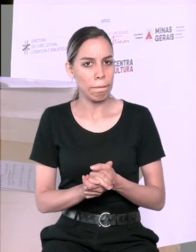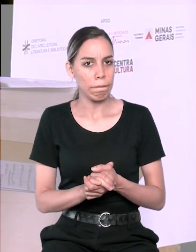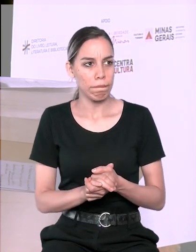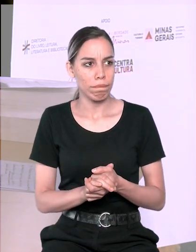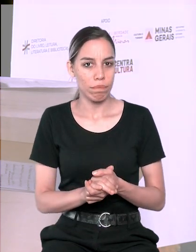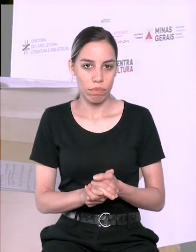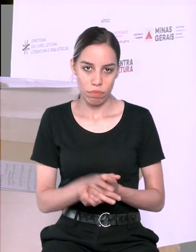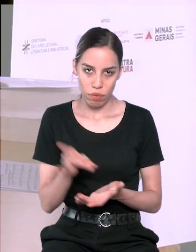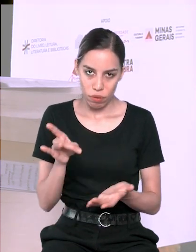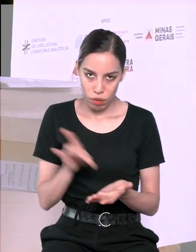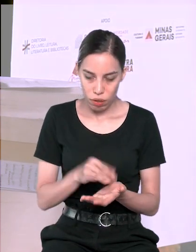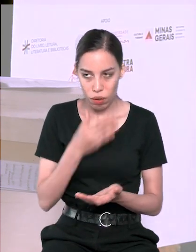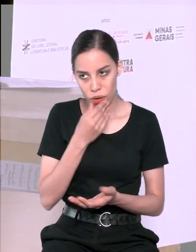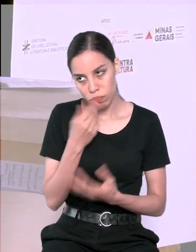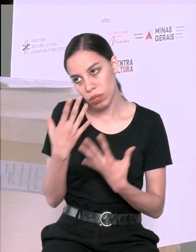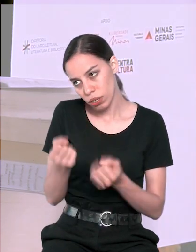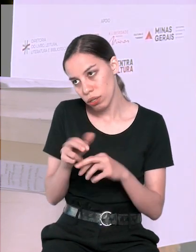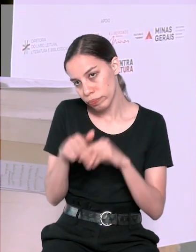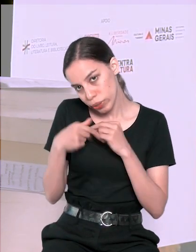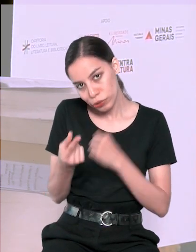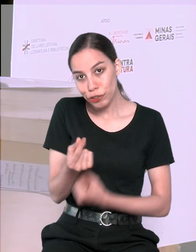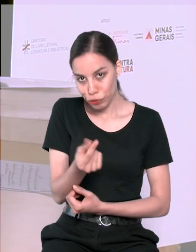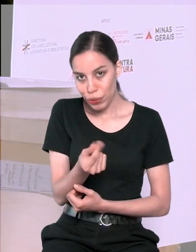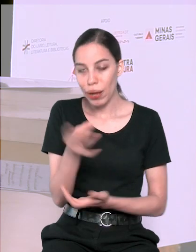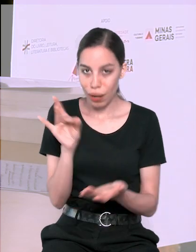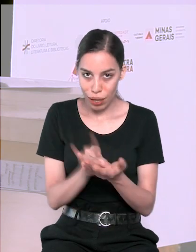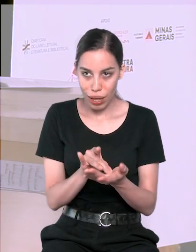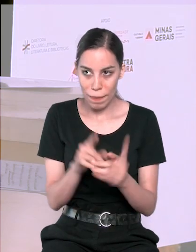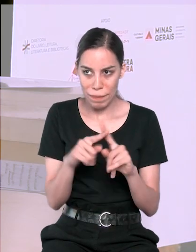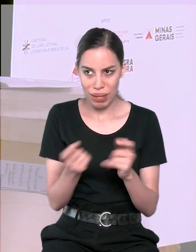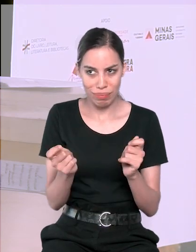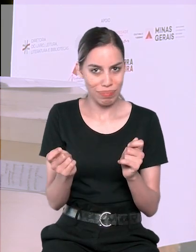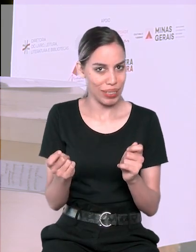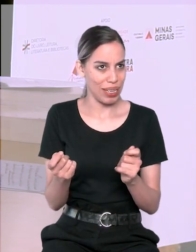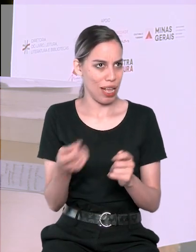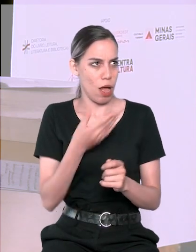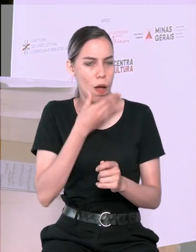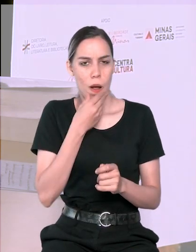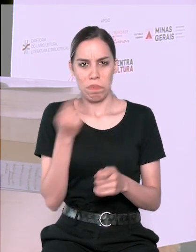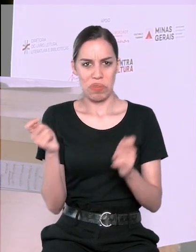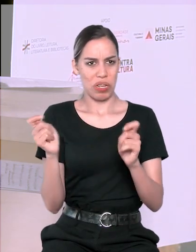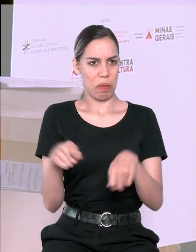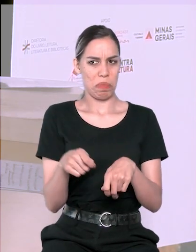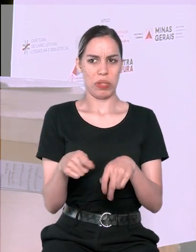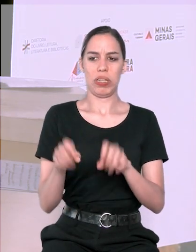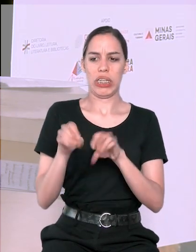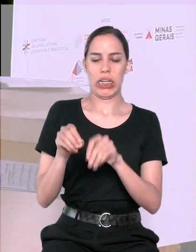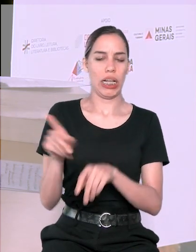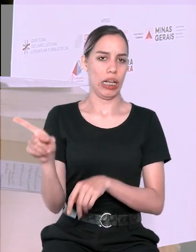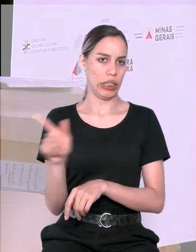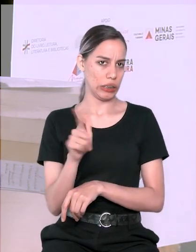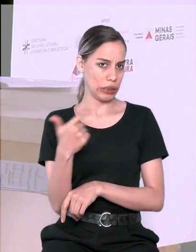E, sinceramente, ele aceita por questões monetárias. Né? O Valéry não tinha sido alguém talhado para ser um